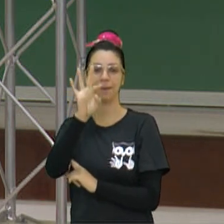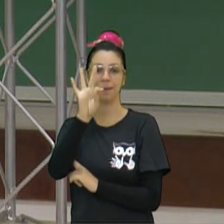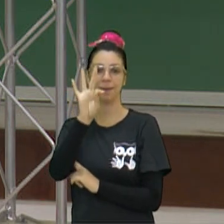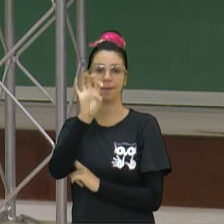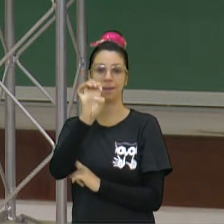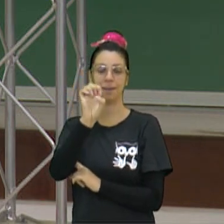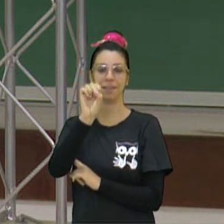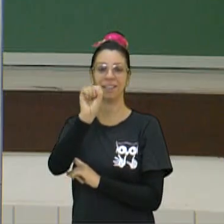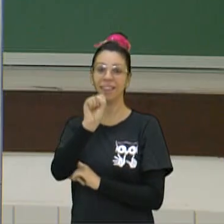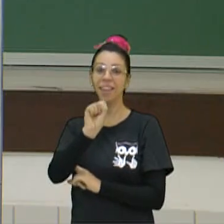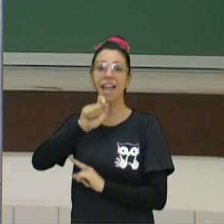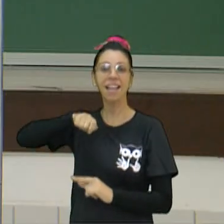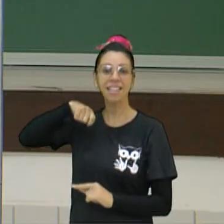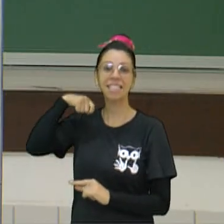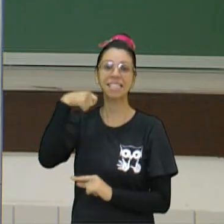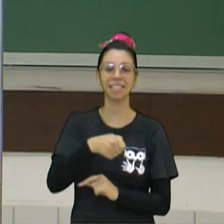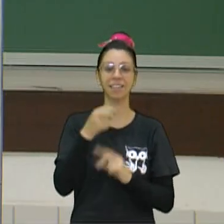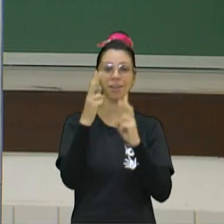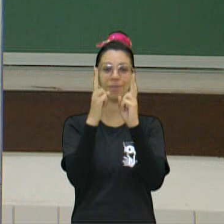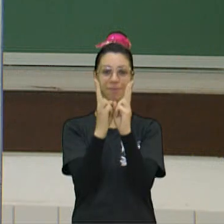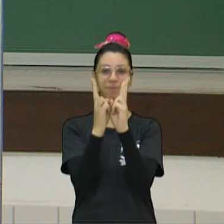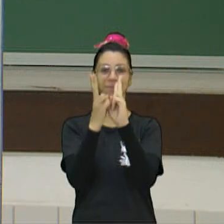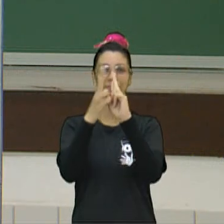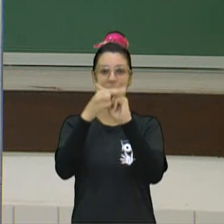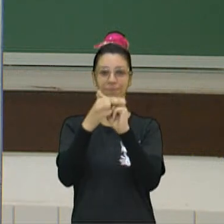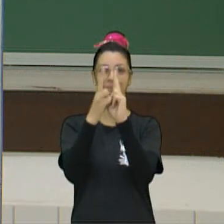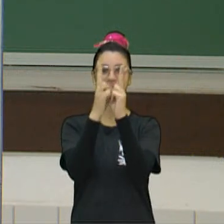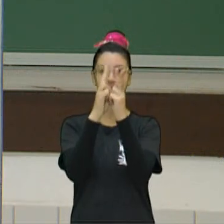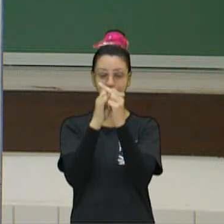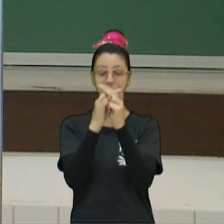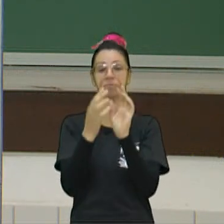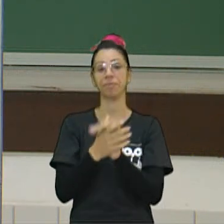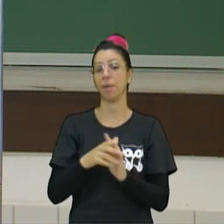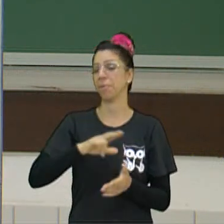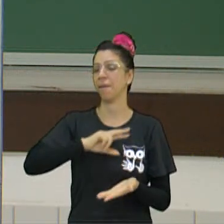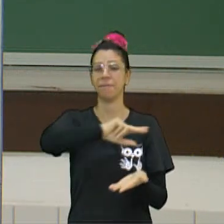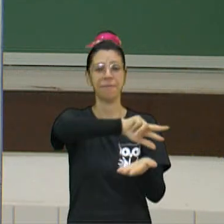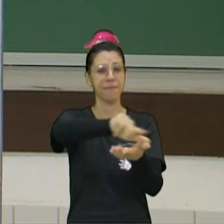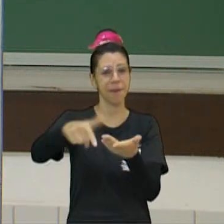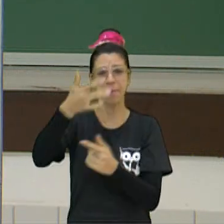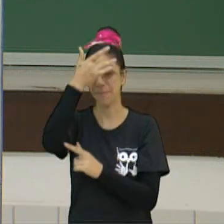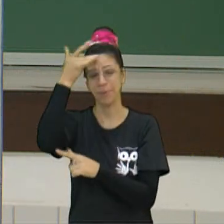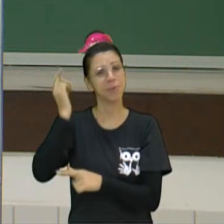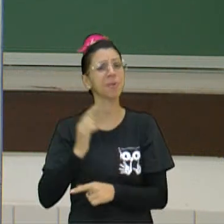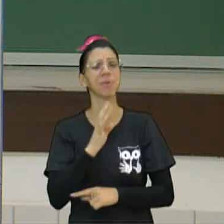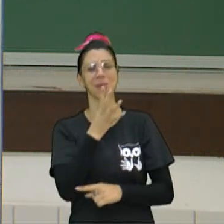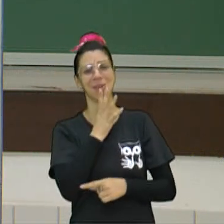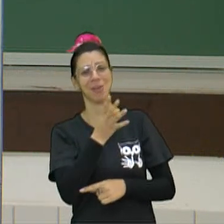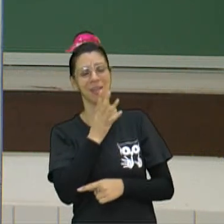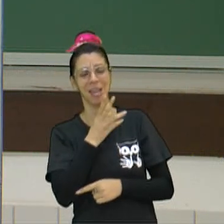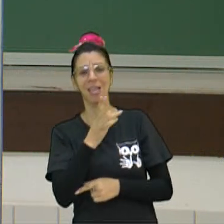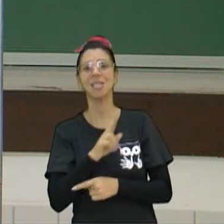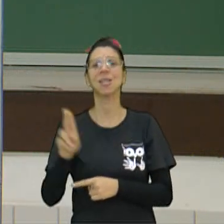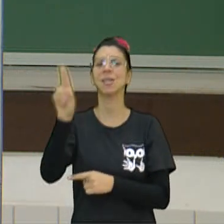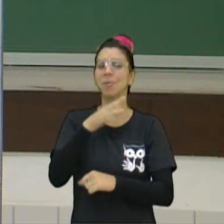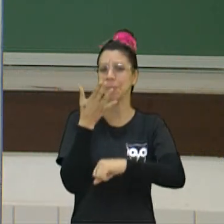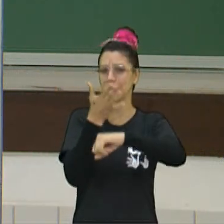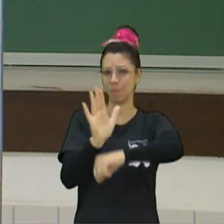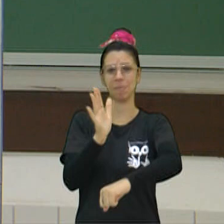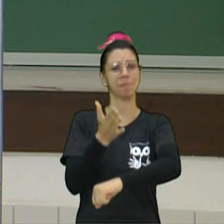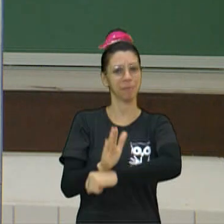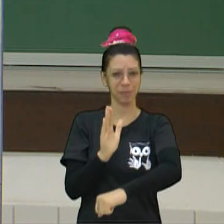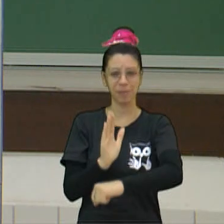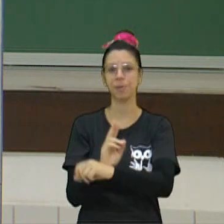difundido na nossa região. Né? Então, tem muitas pessoas que vocês conhecem, se vocês também não são praticantes, né? Tem alguns que praticam essa modalidade.